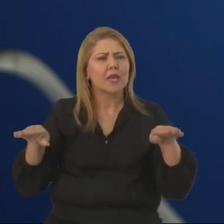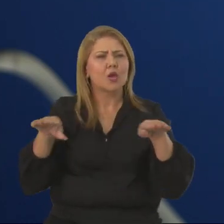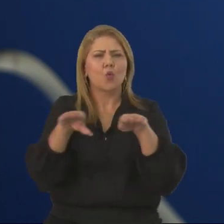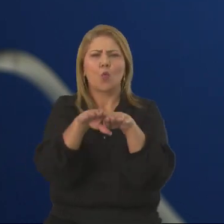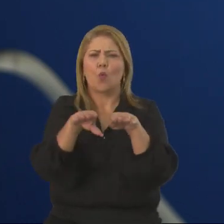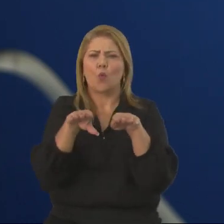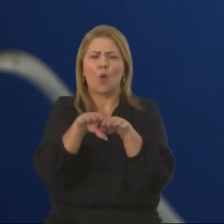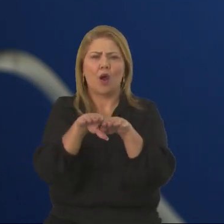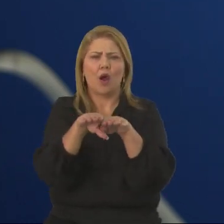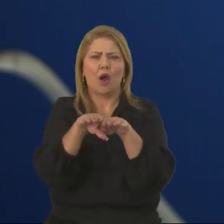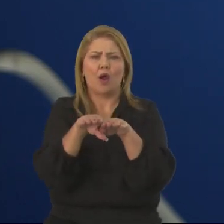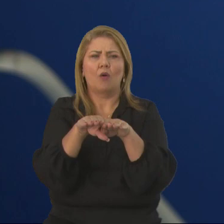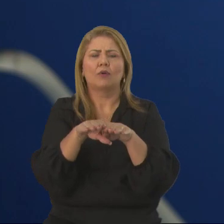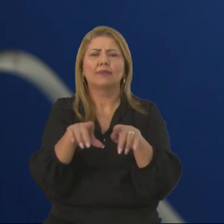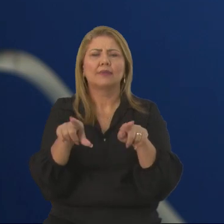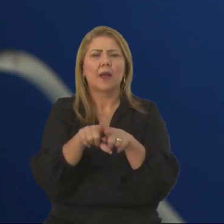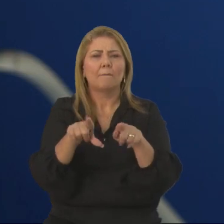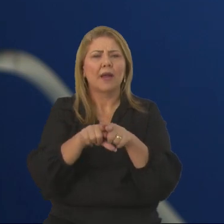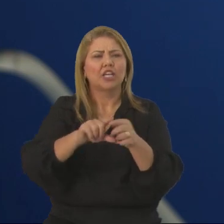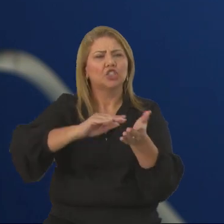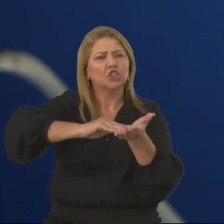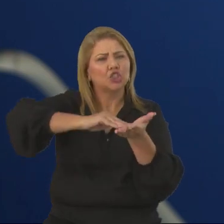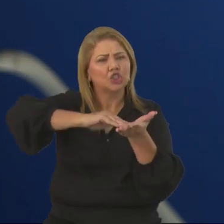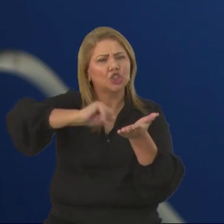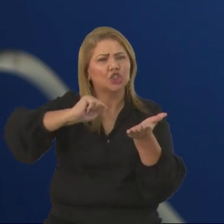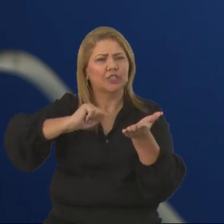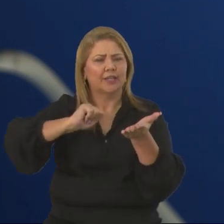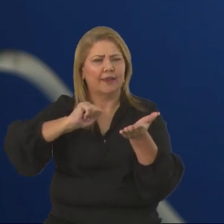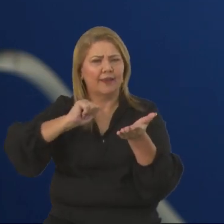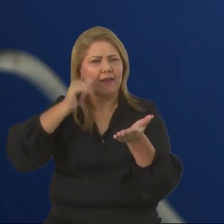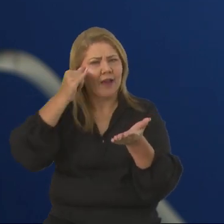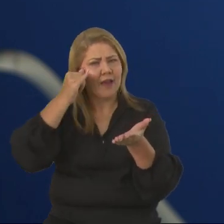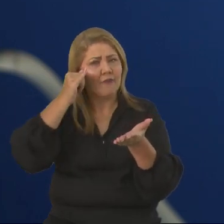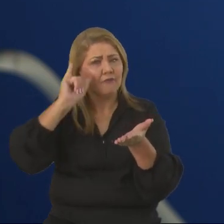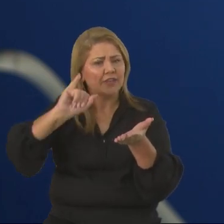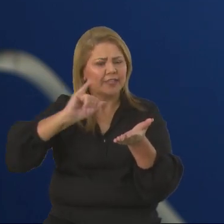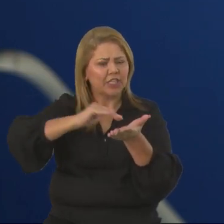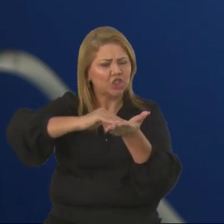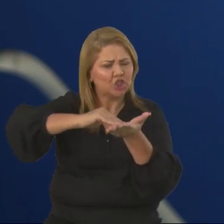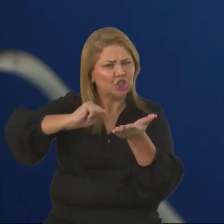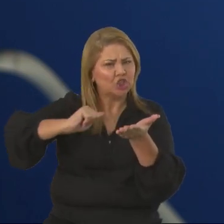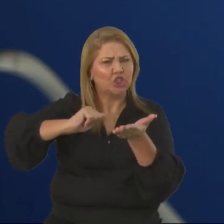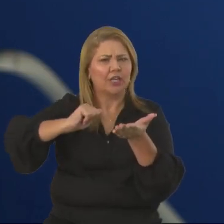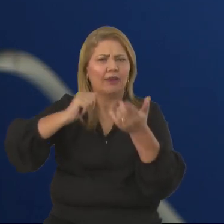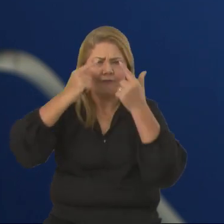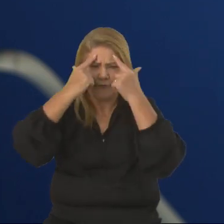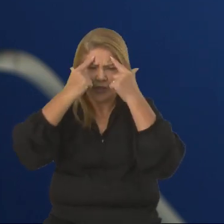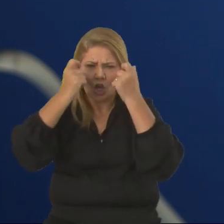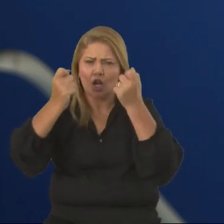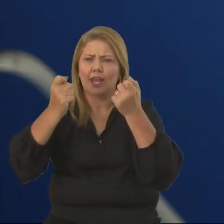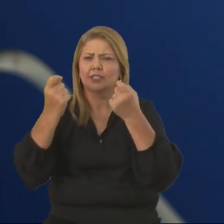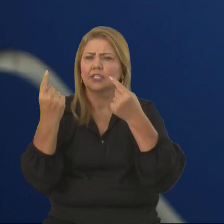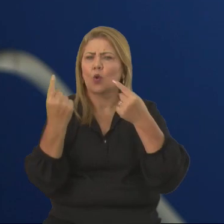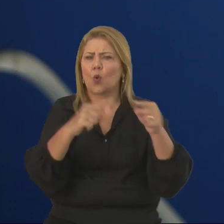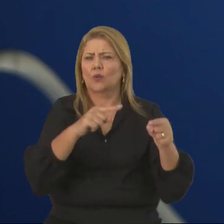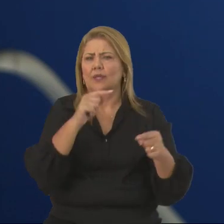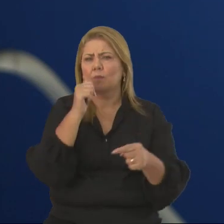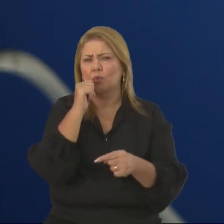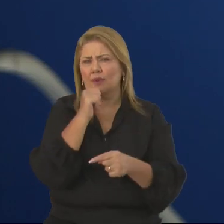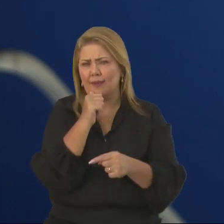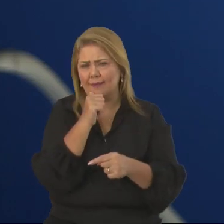feminina e violência contra a mulher. A colega desembargadora Silene Aparecida Coelho